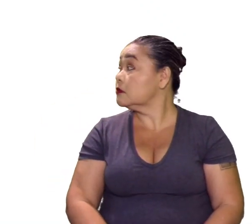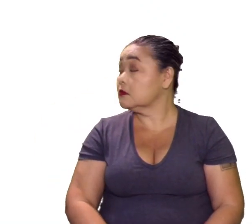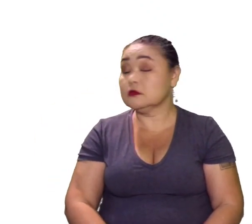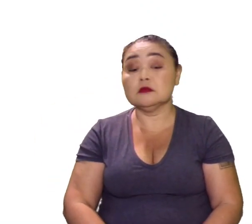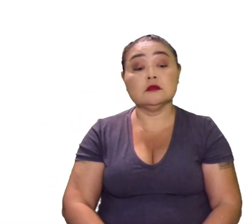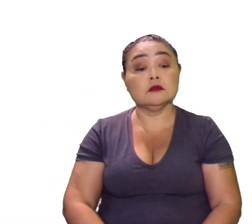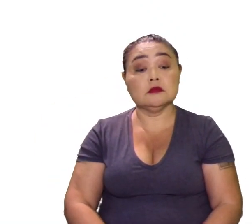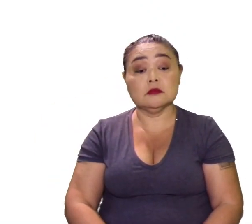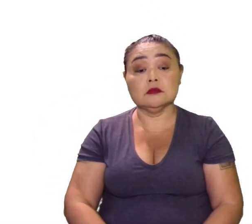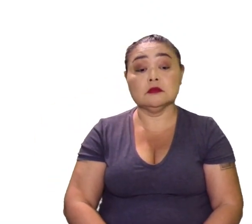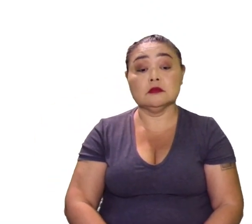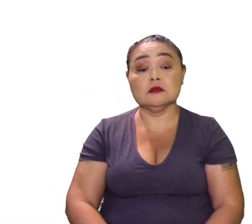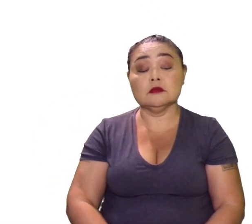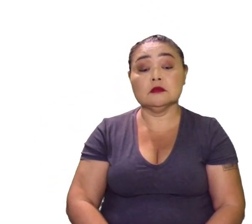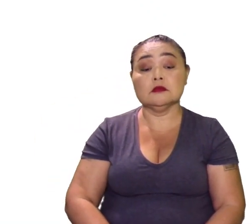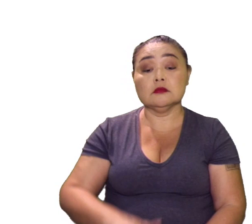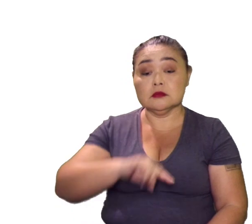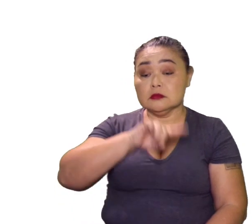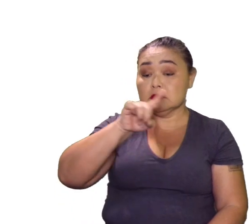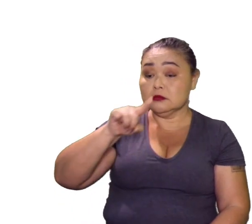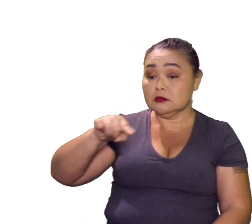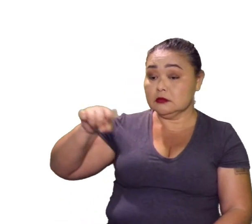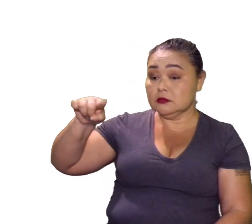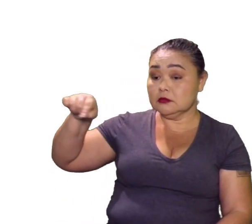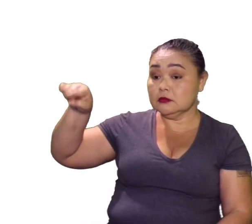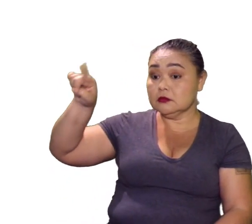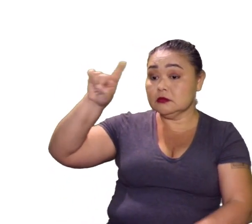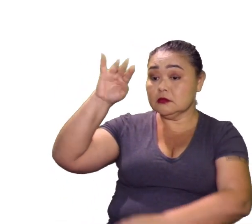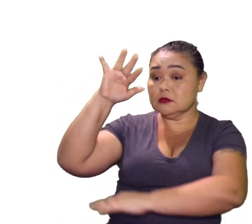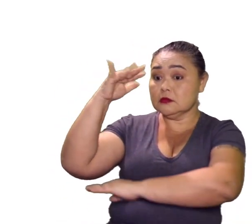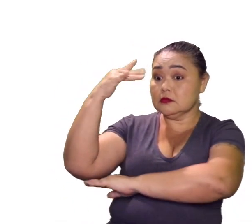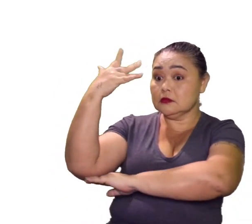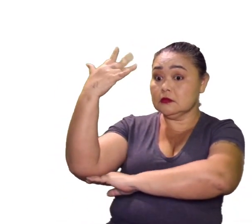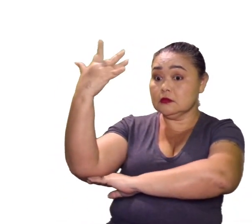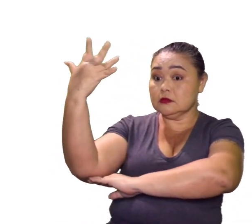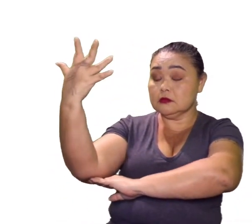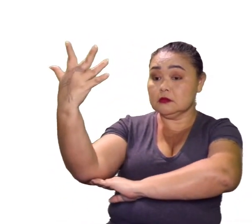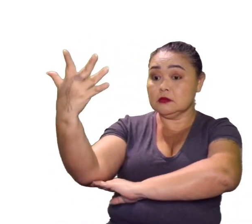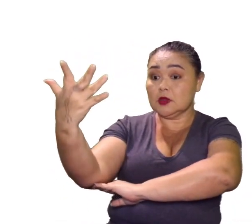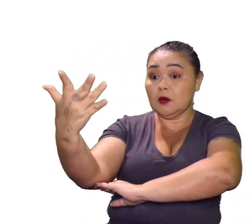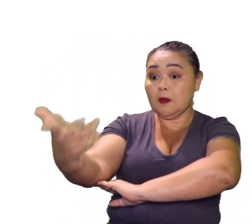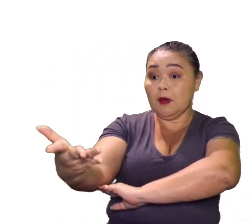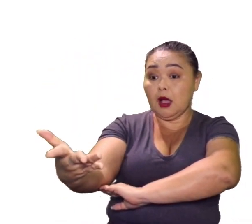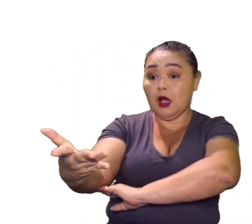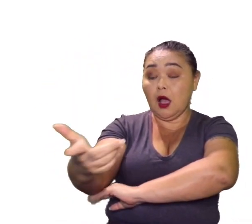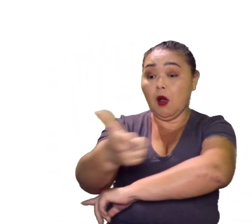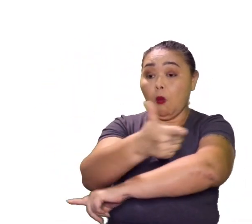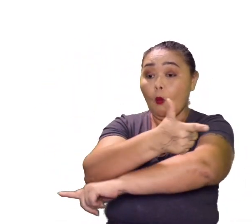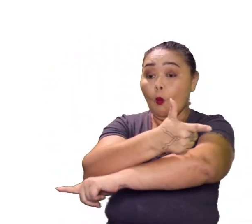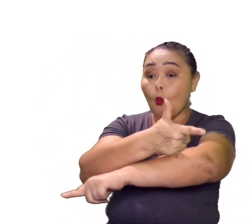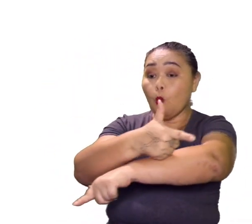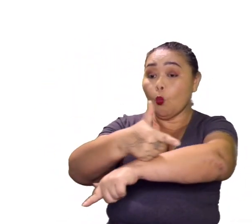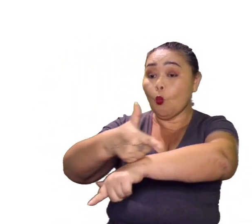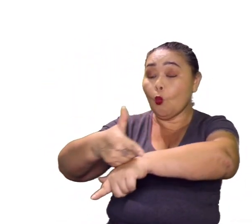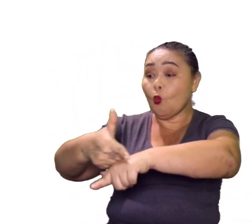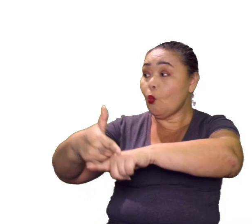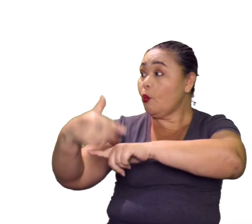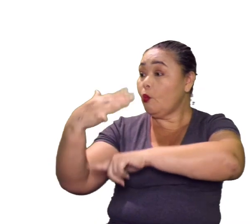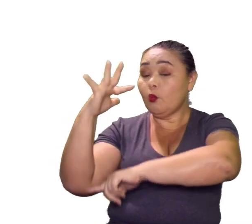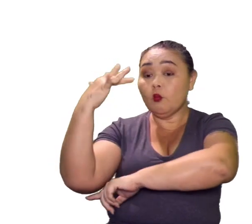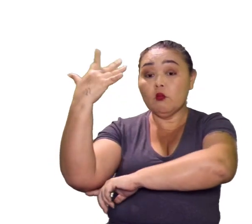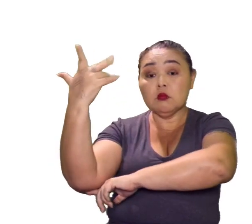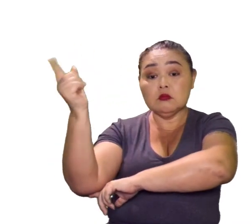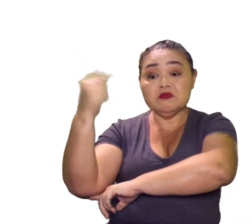Olha o arco de desmatamento na nossa região. A gente percebe aí que